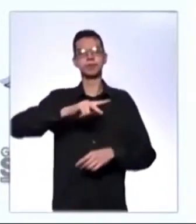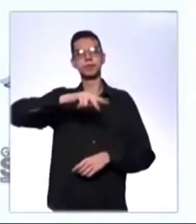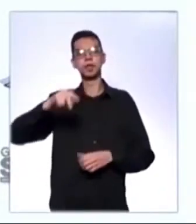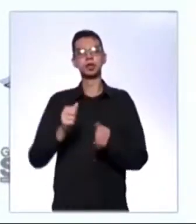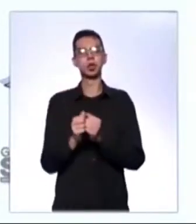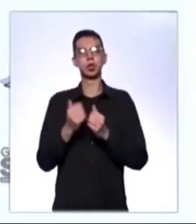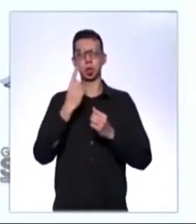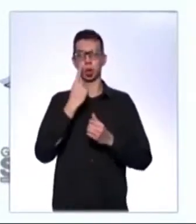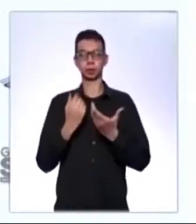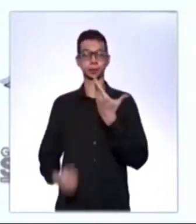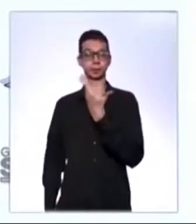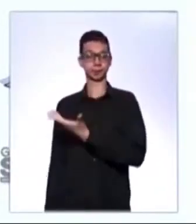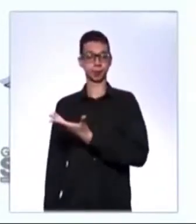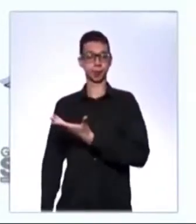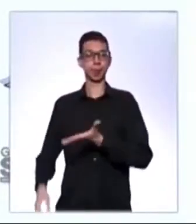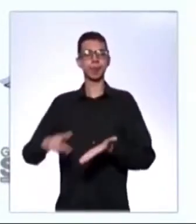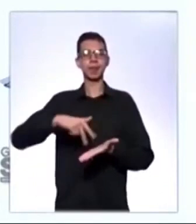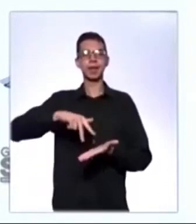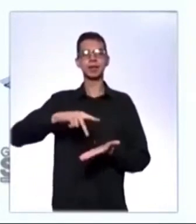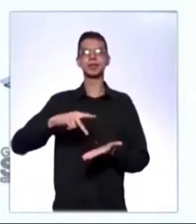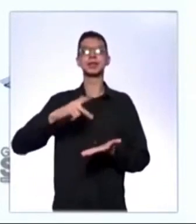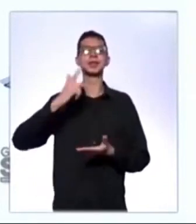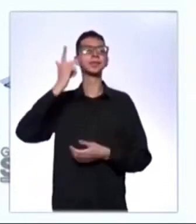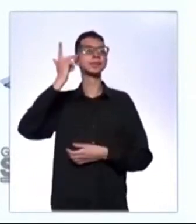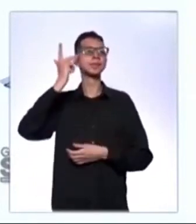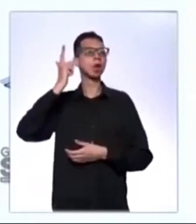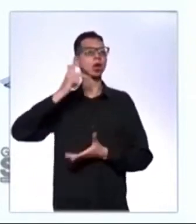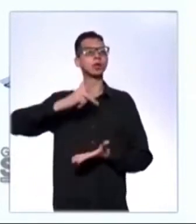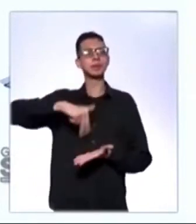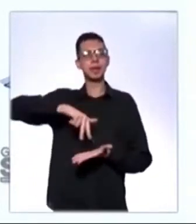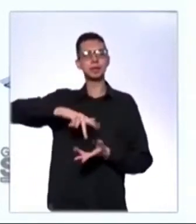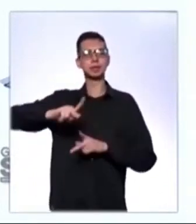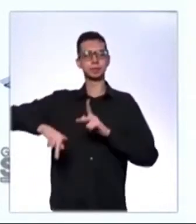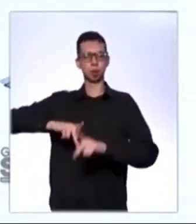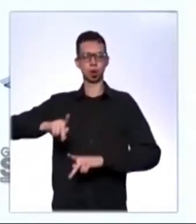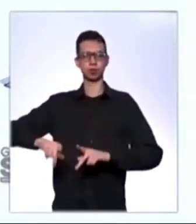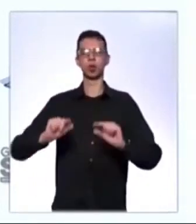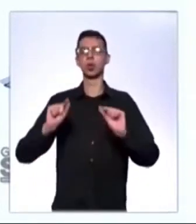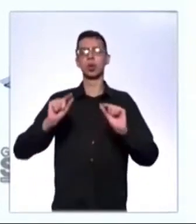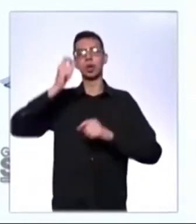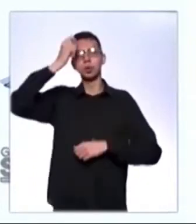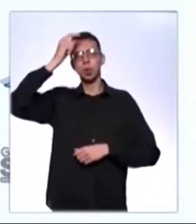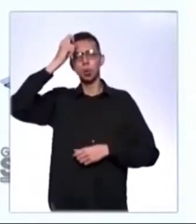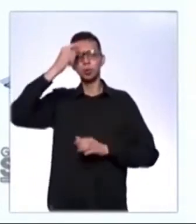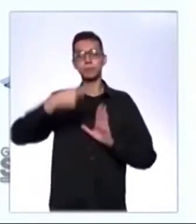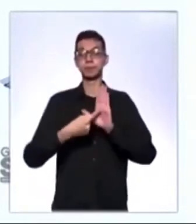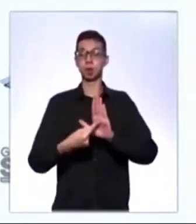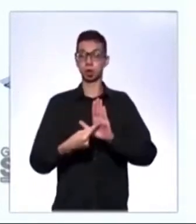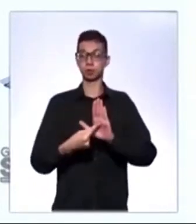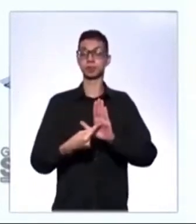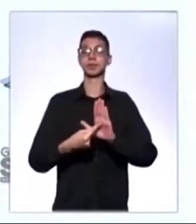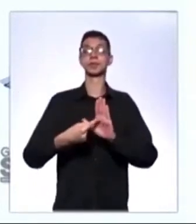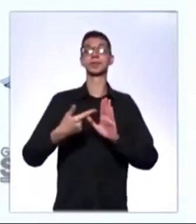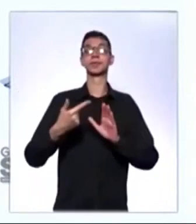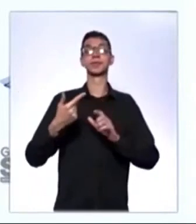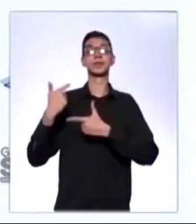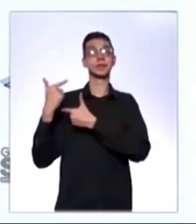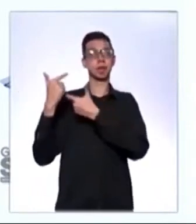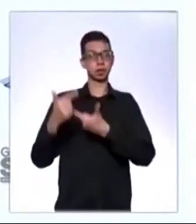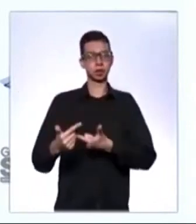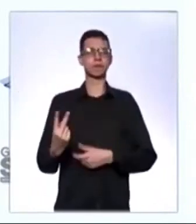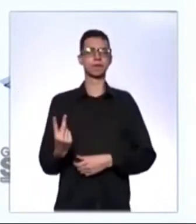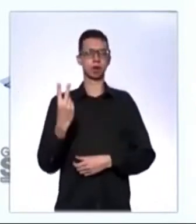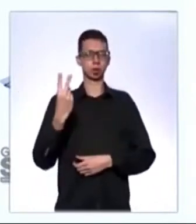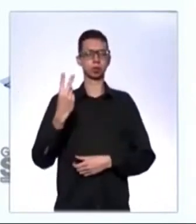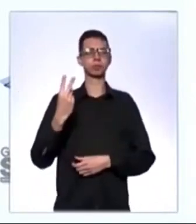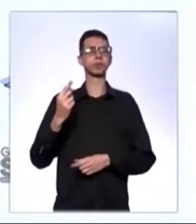populares são manifestações culturais que expressam um patrimônio de histórias, valores e crenças. Então nós temos dois